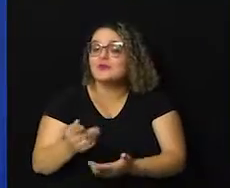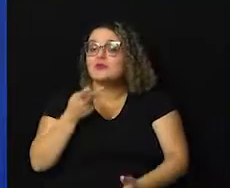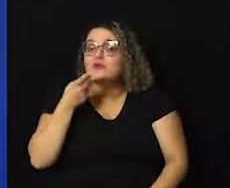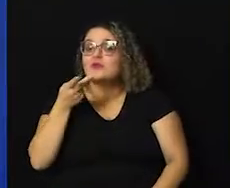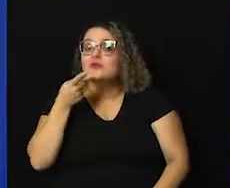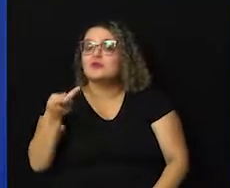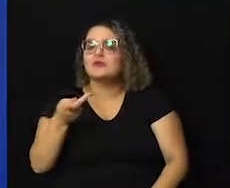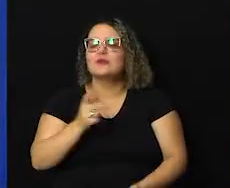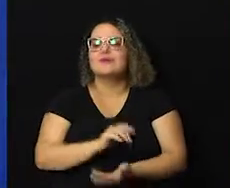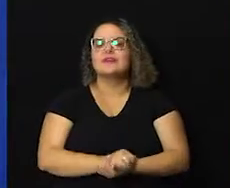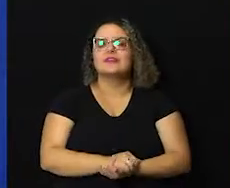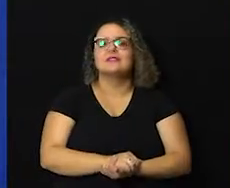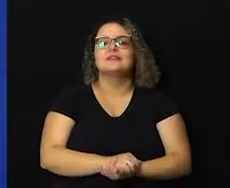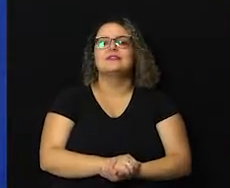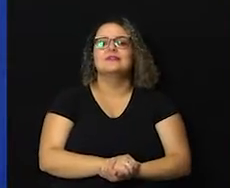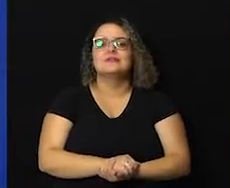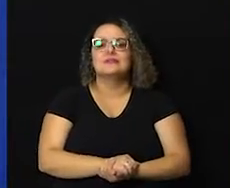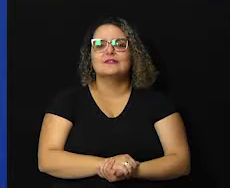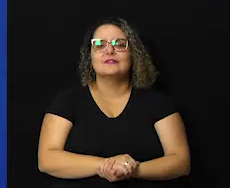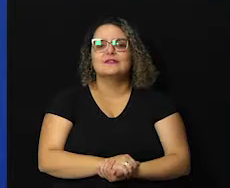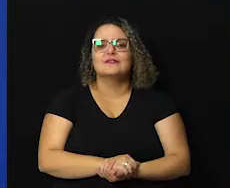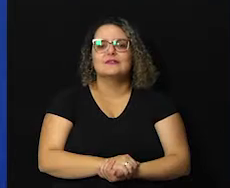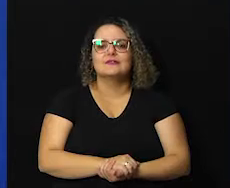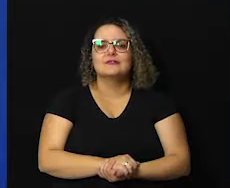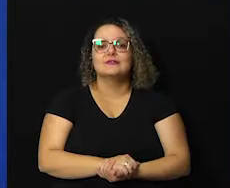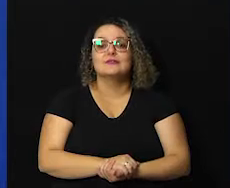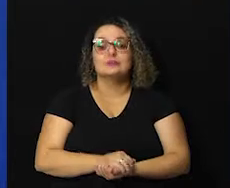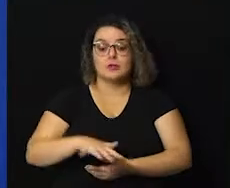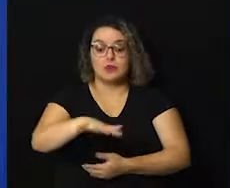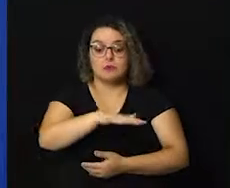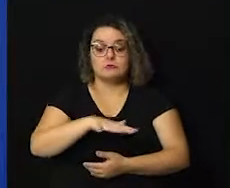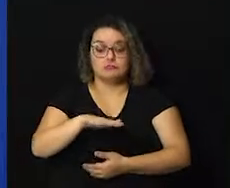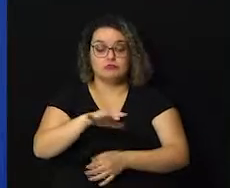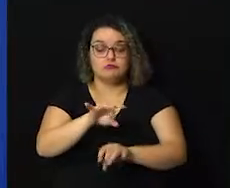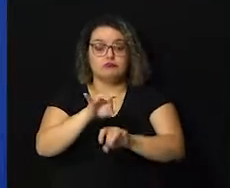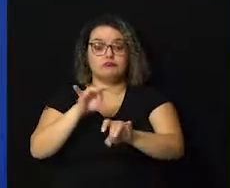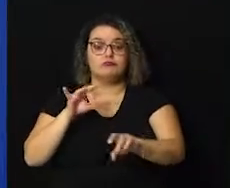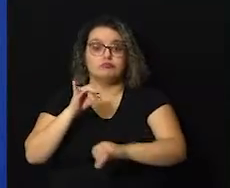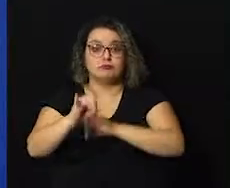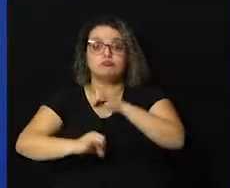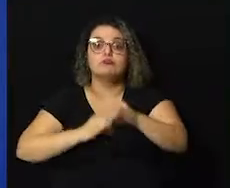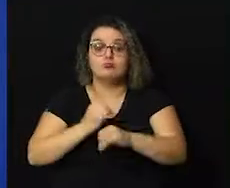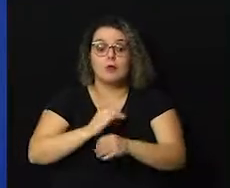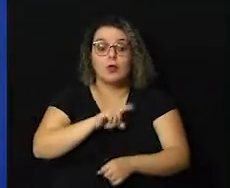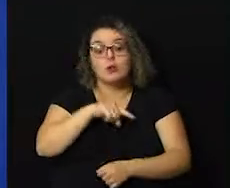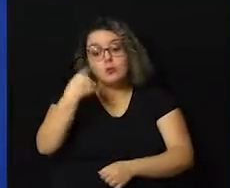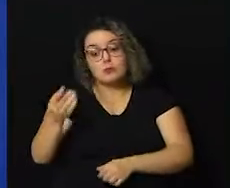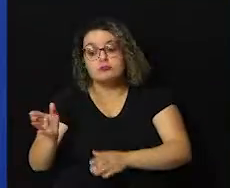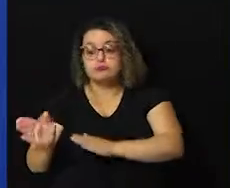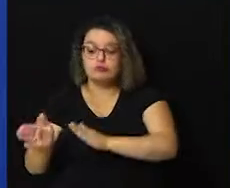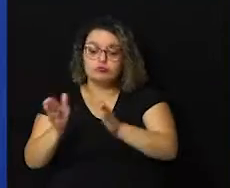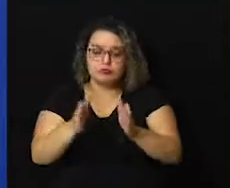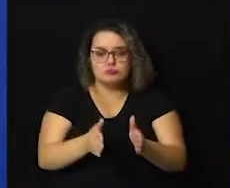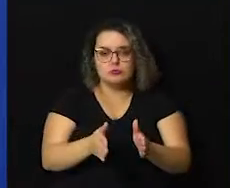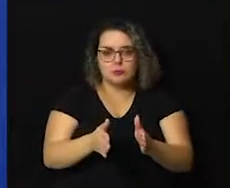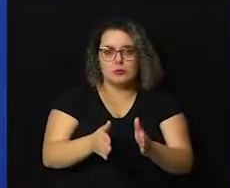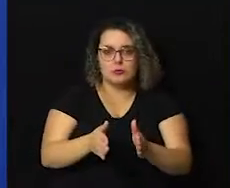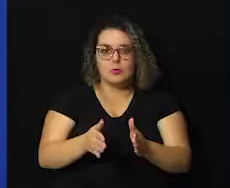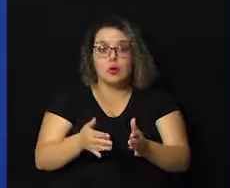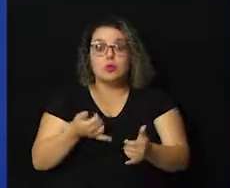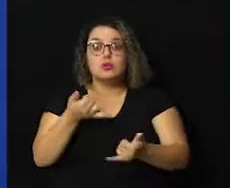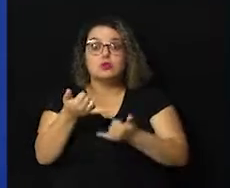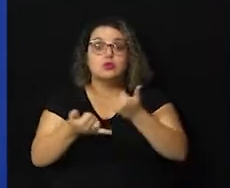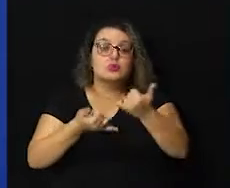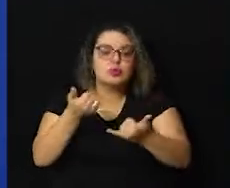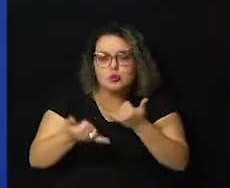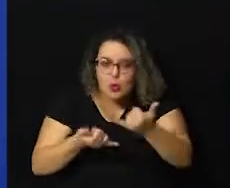bloco A gente continua falando sobre a questão do mercado digital mas aí no outro segmento Olha